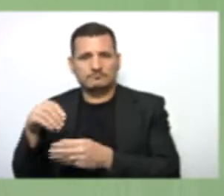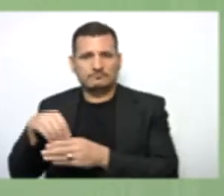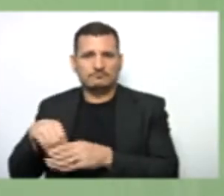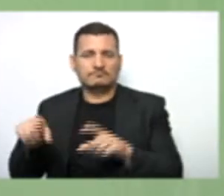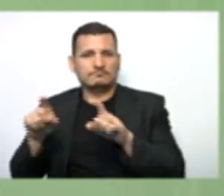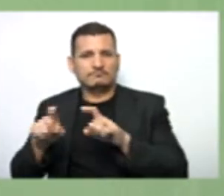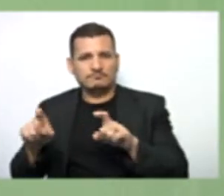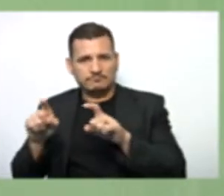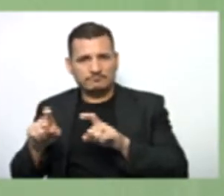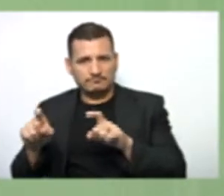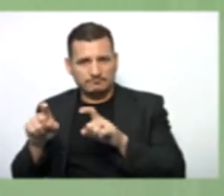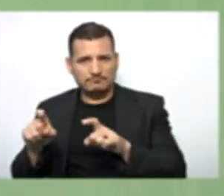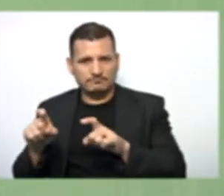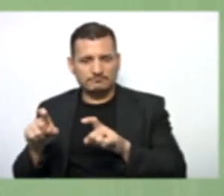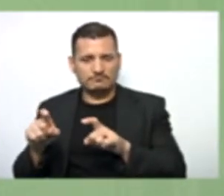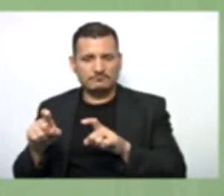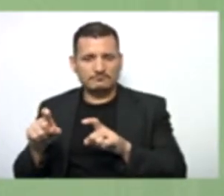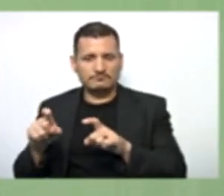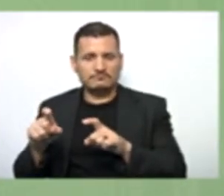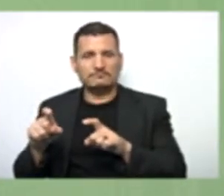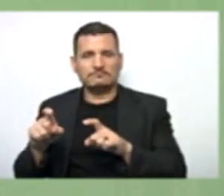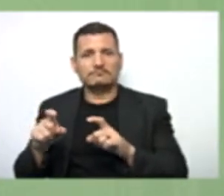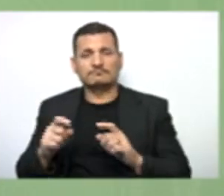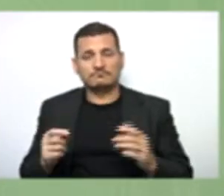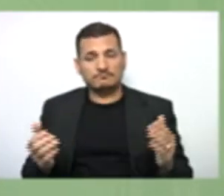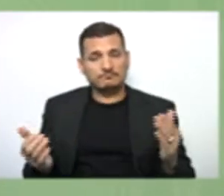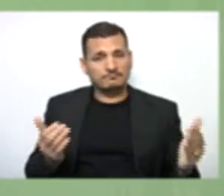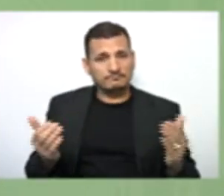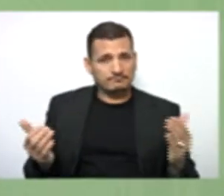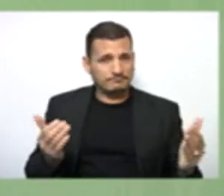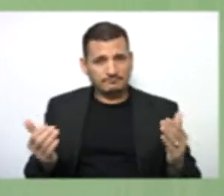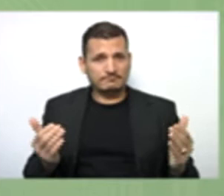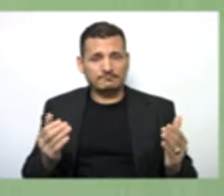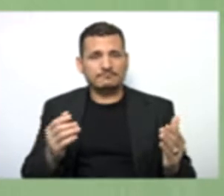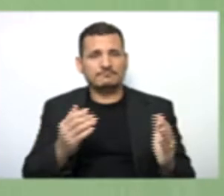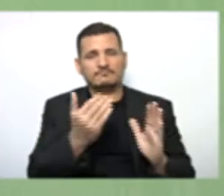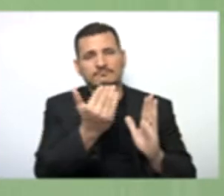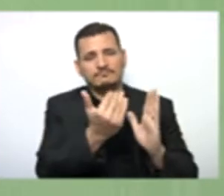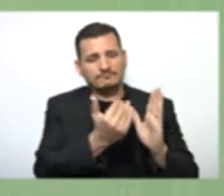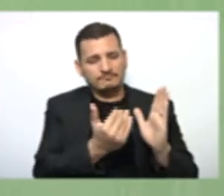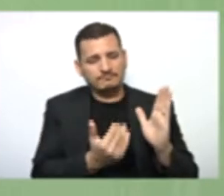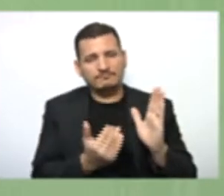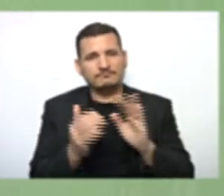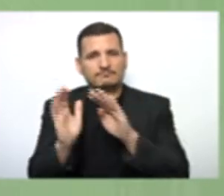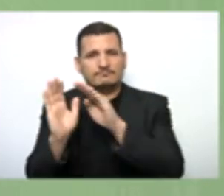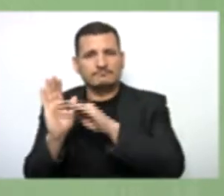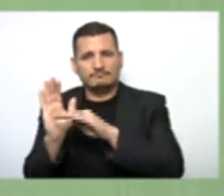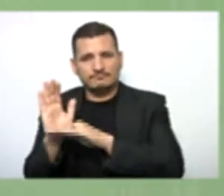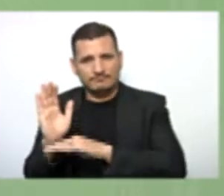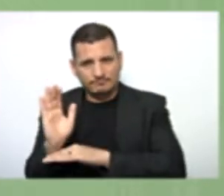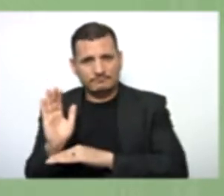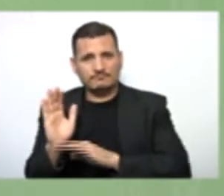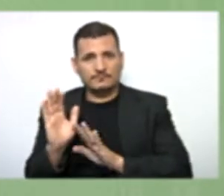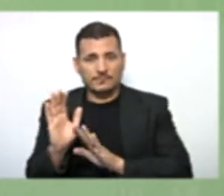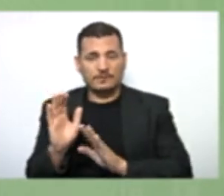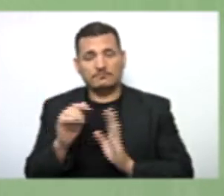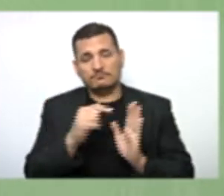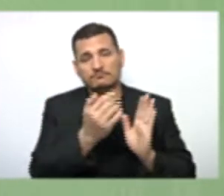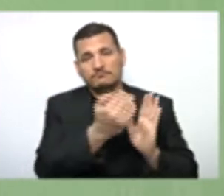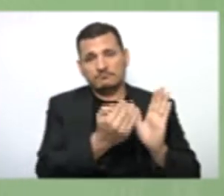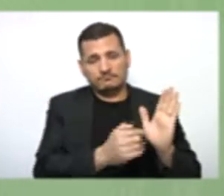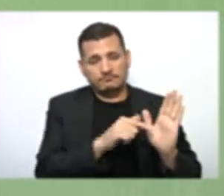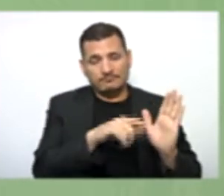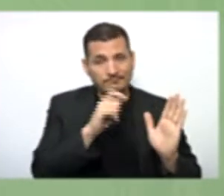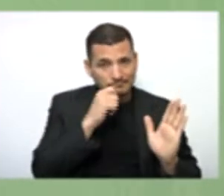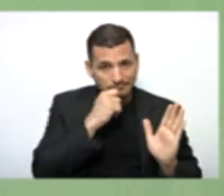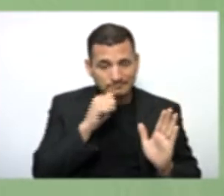E executar um processo. Ambos vão seguir instruções, né? Só que um é as instruções da receita e outra